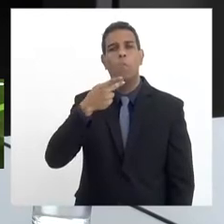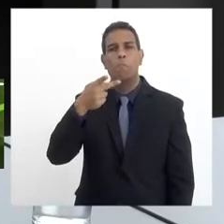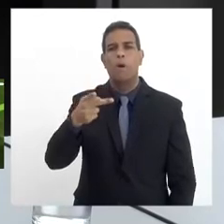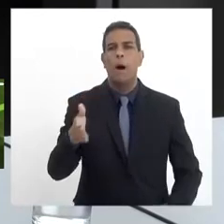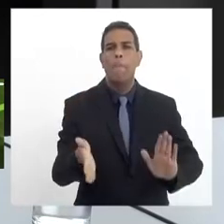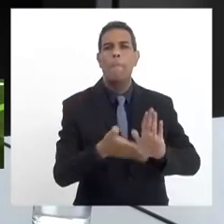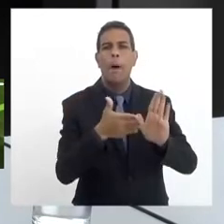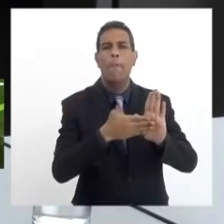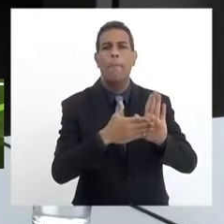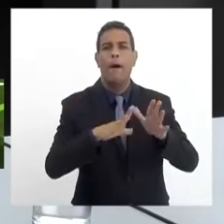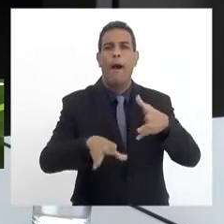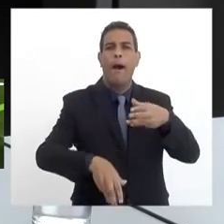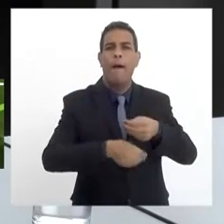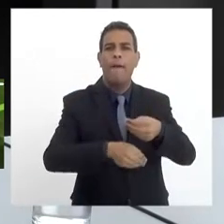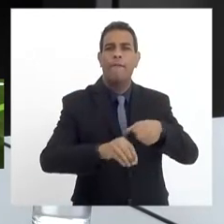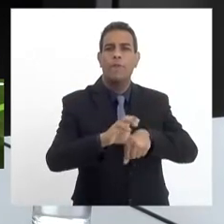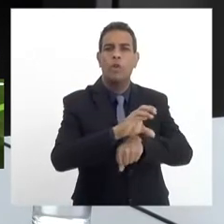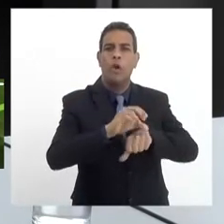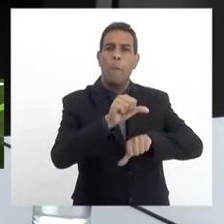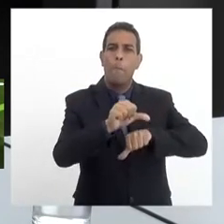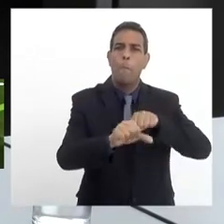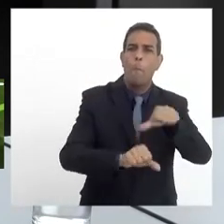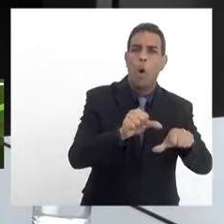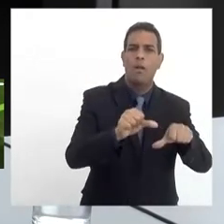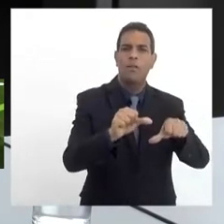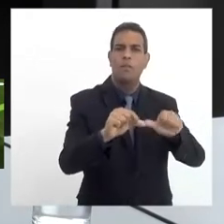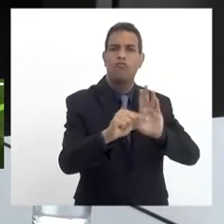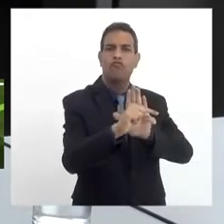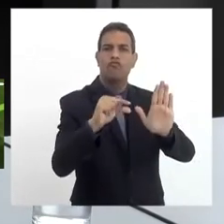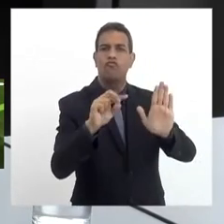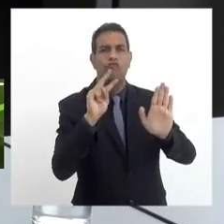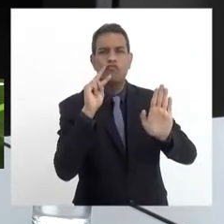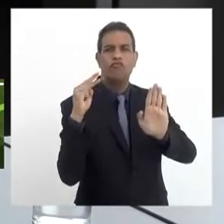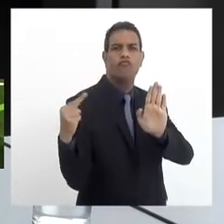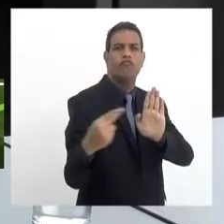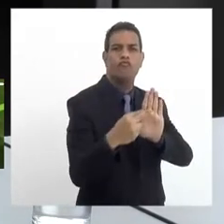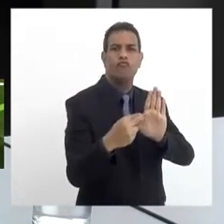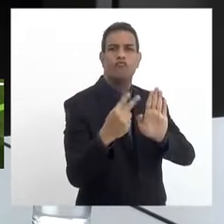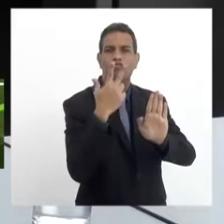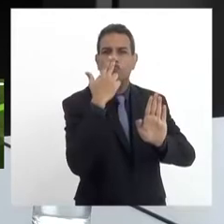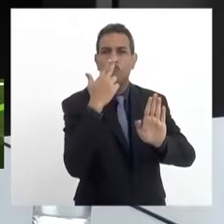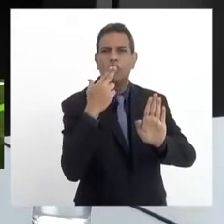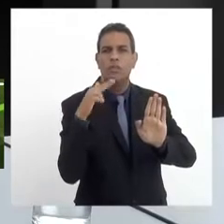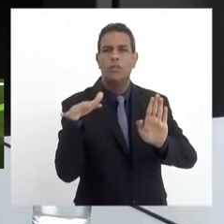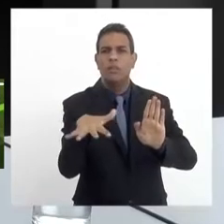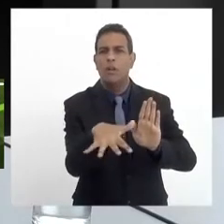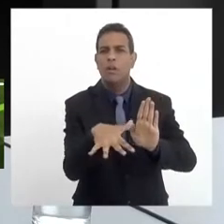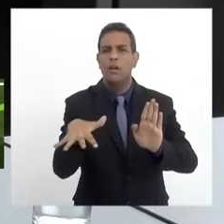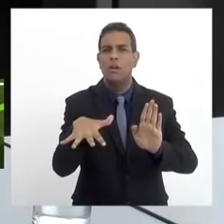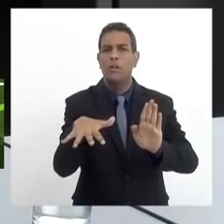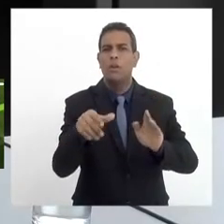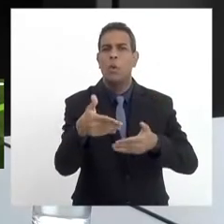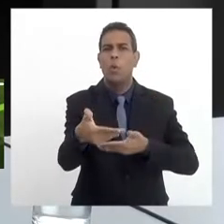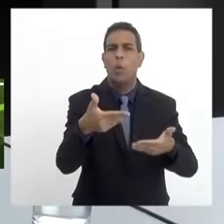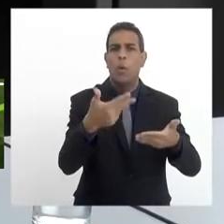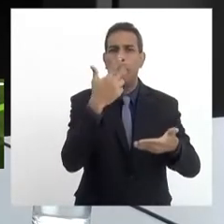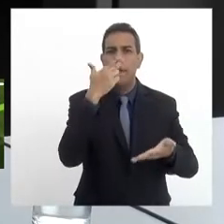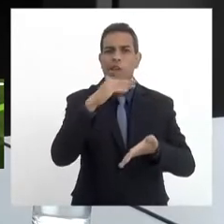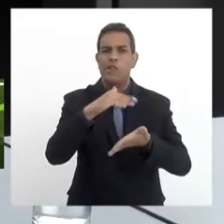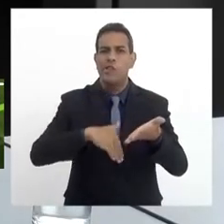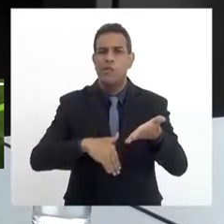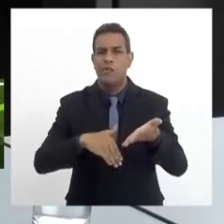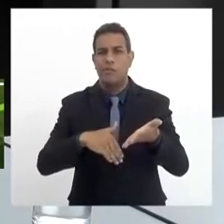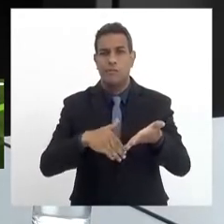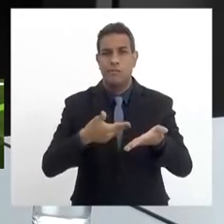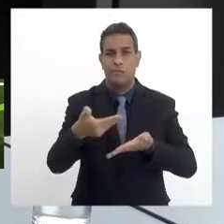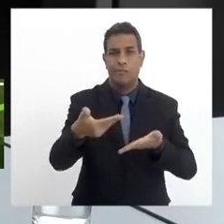emenda modificativa que tira a generalidade do certame, porque a